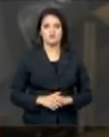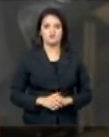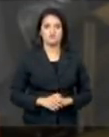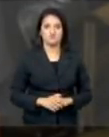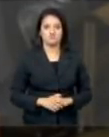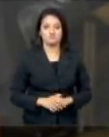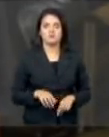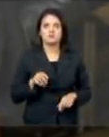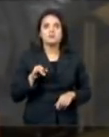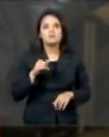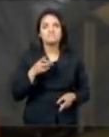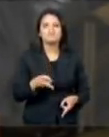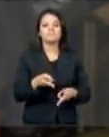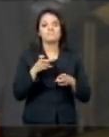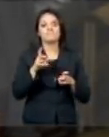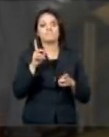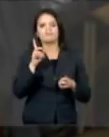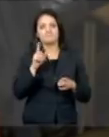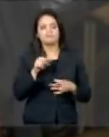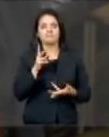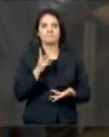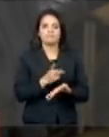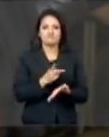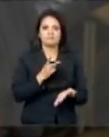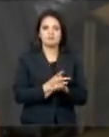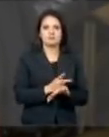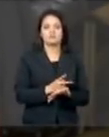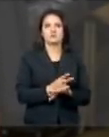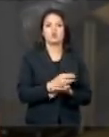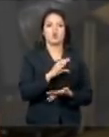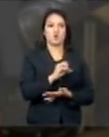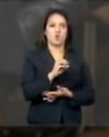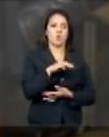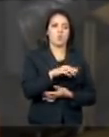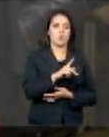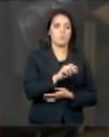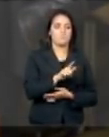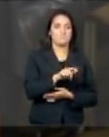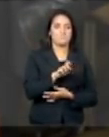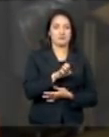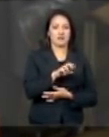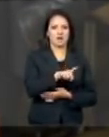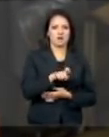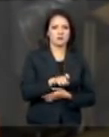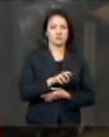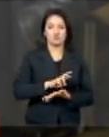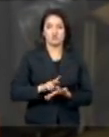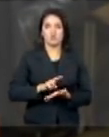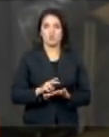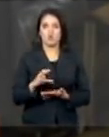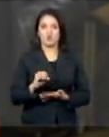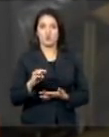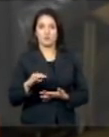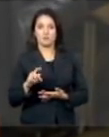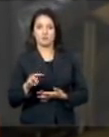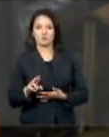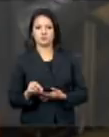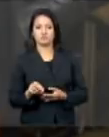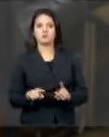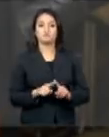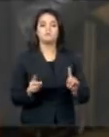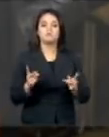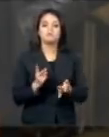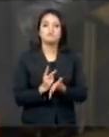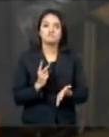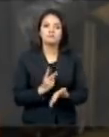e não ato composto stf julga quando começa o trânsito e cabense ao para a demonstração revelou um